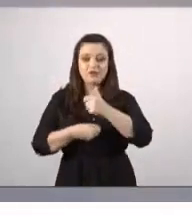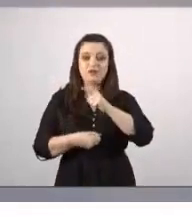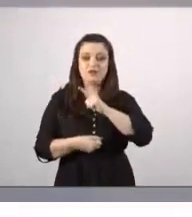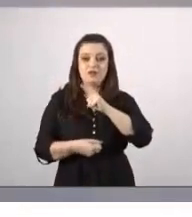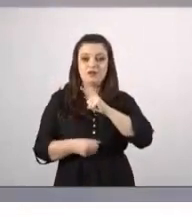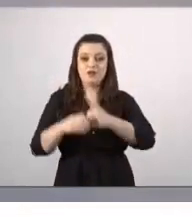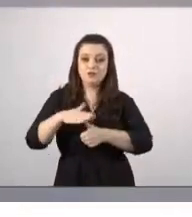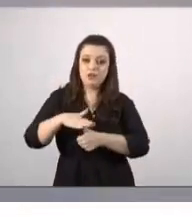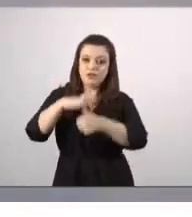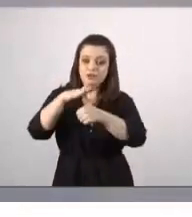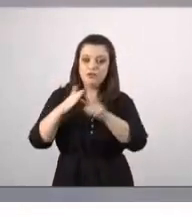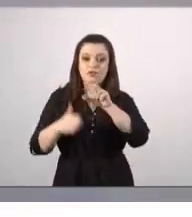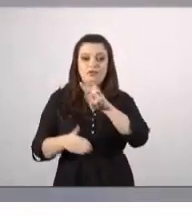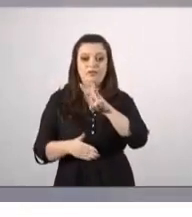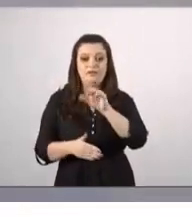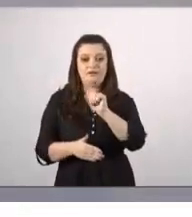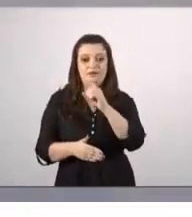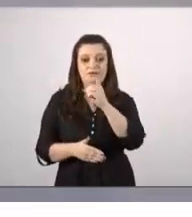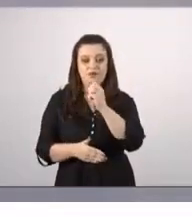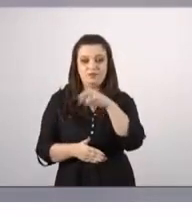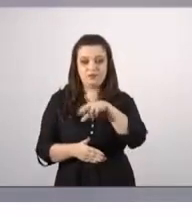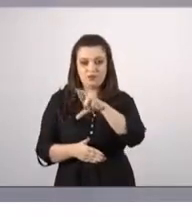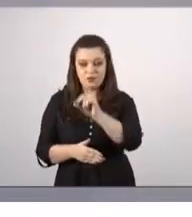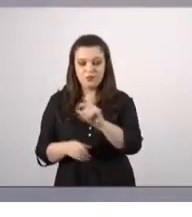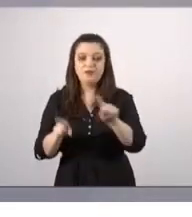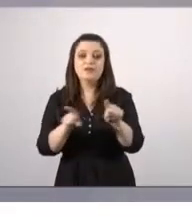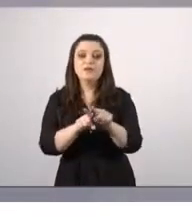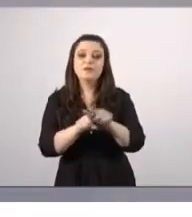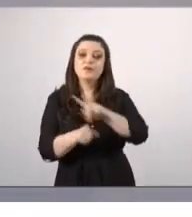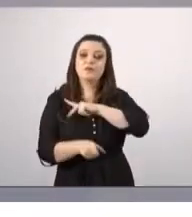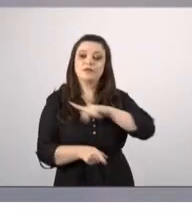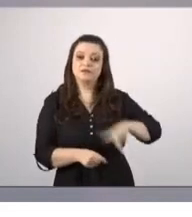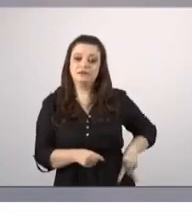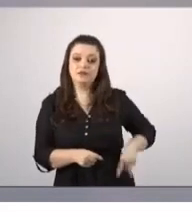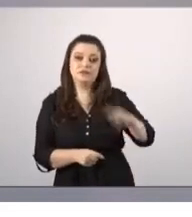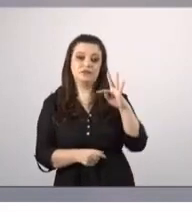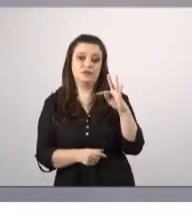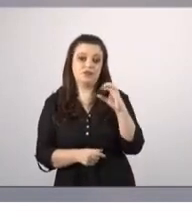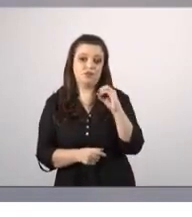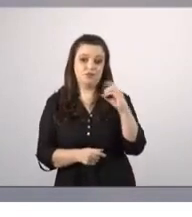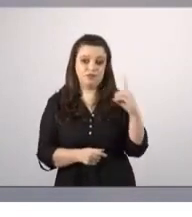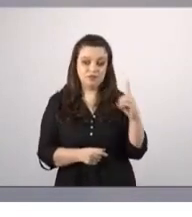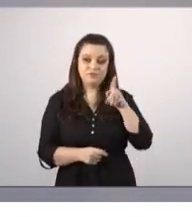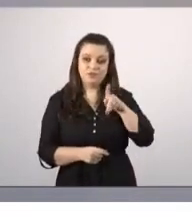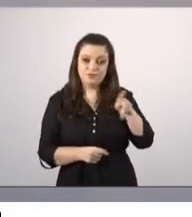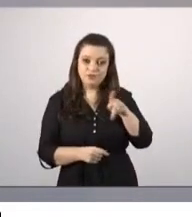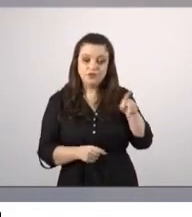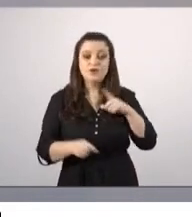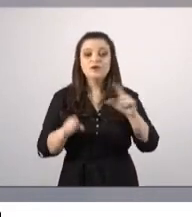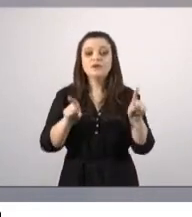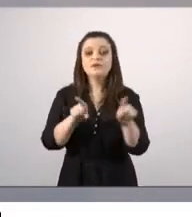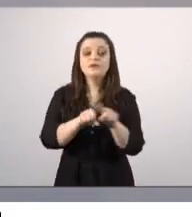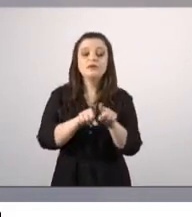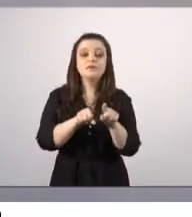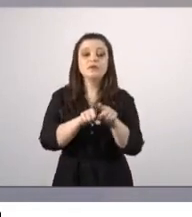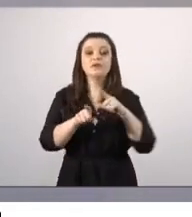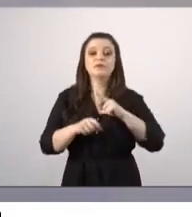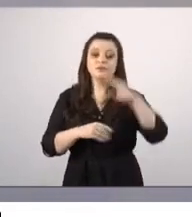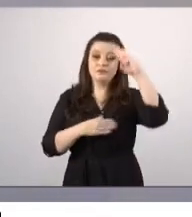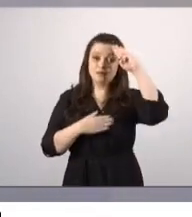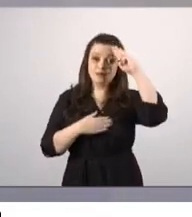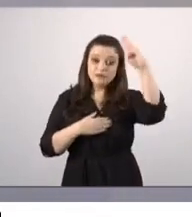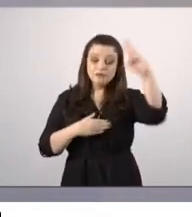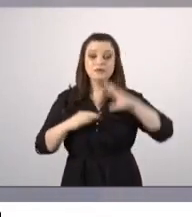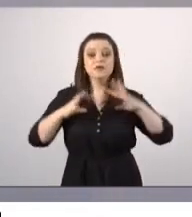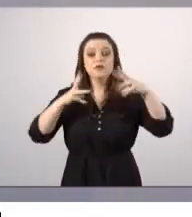Grensky, o presidente da Kent State, Todd Diacon, e especialmente os membros do Governance Committee do American Academy, que